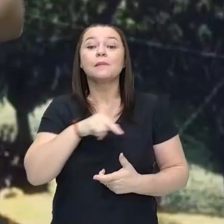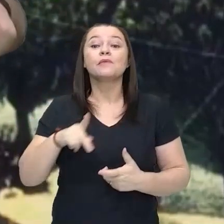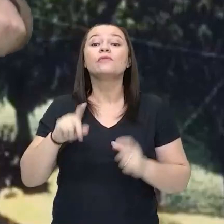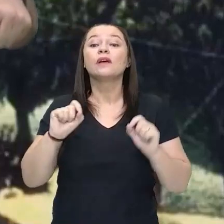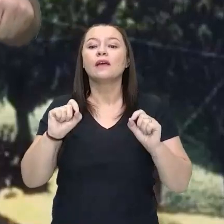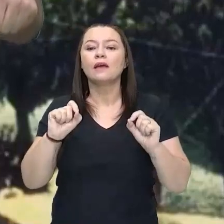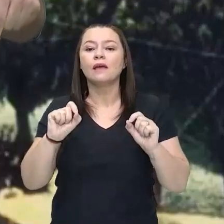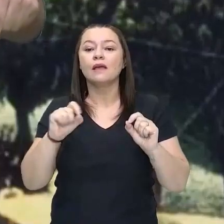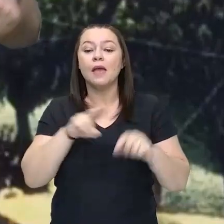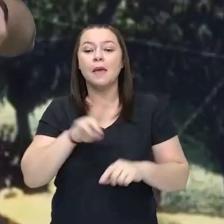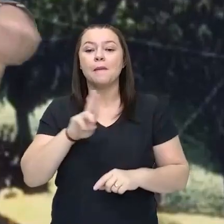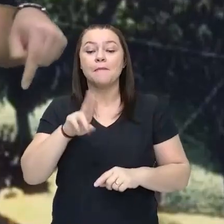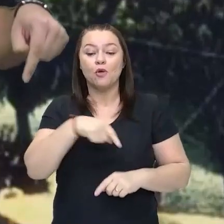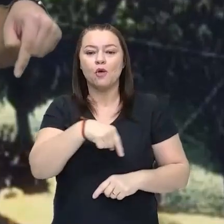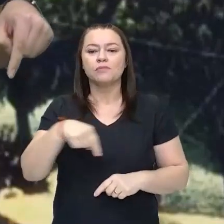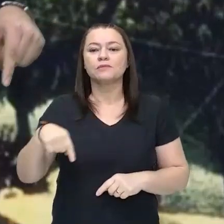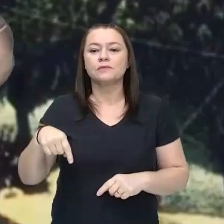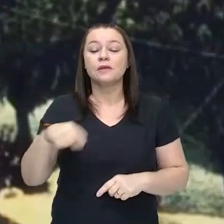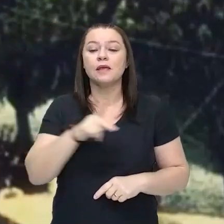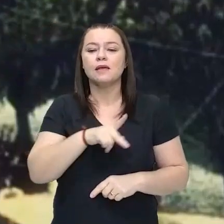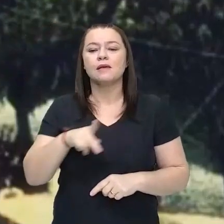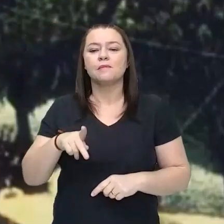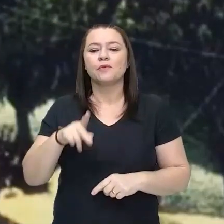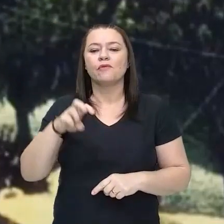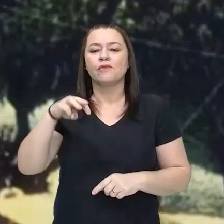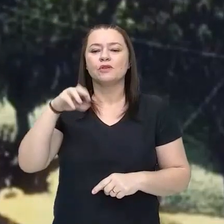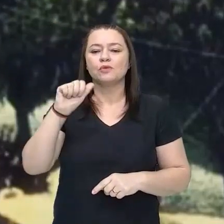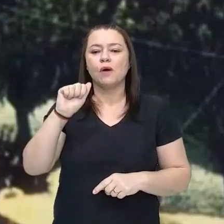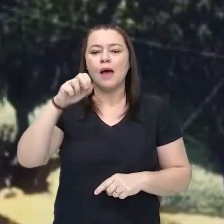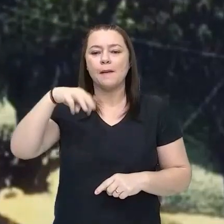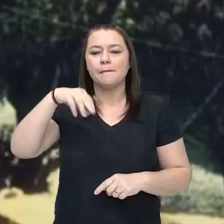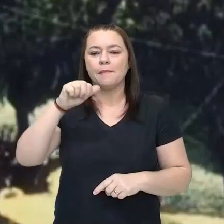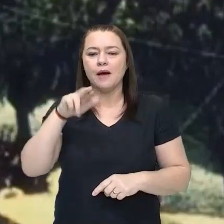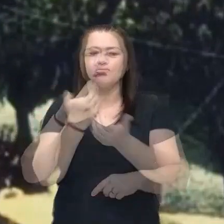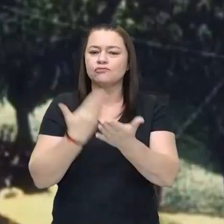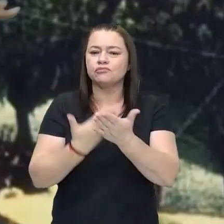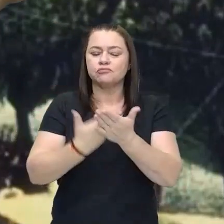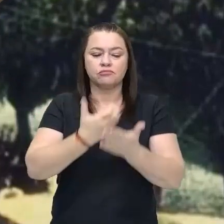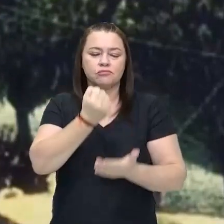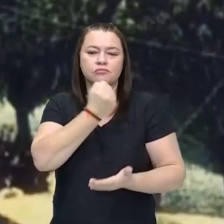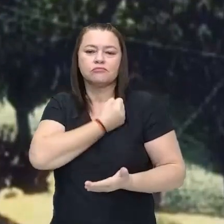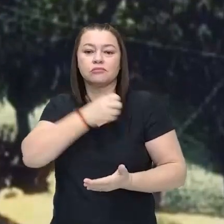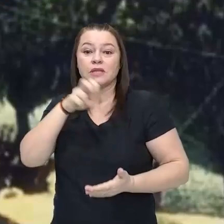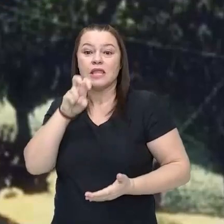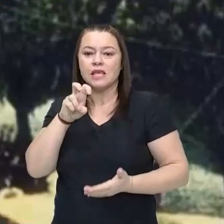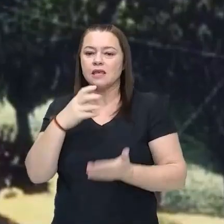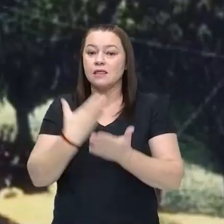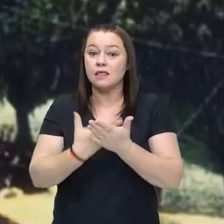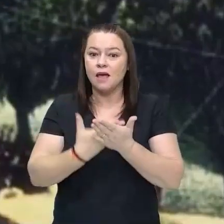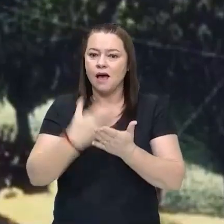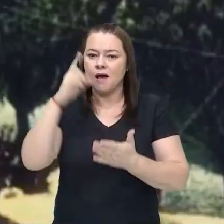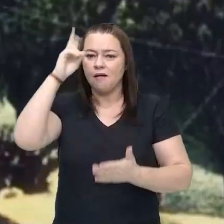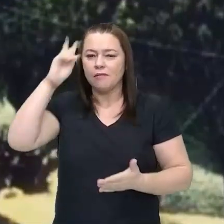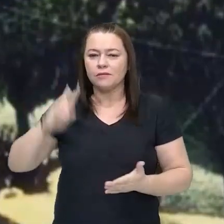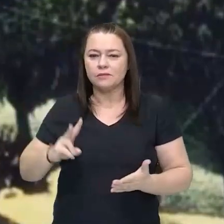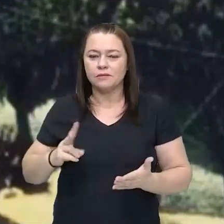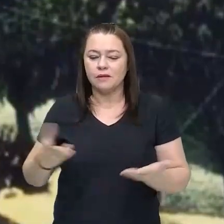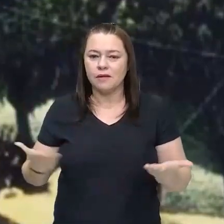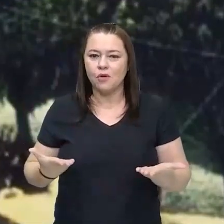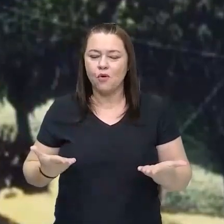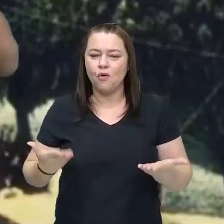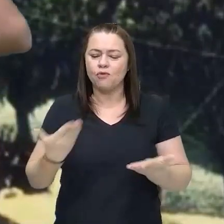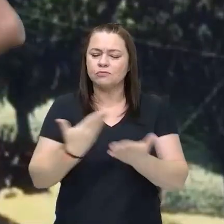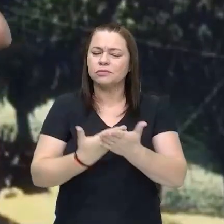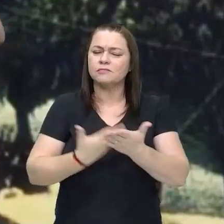Produção? Coloca meu nome aqui embaixo. Professor Amaury Júnior, sou professor da CEMED e hoje é uma aula especial. Nós temos um